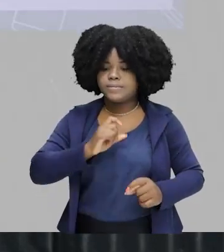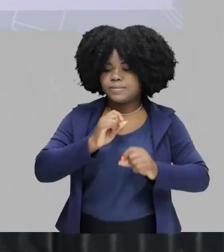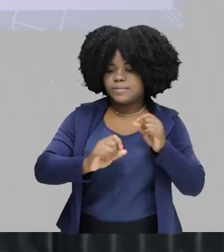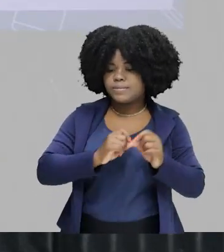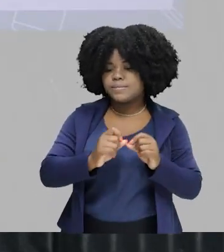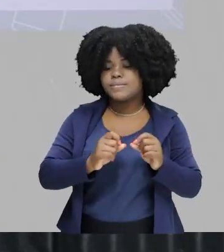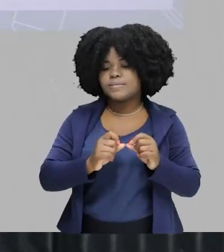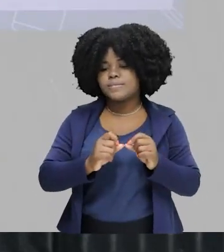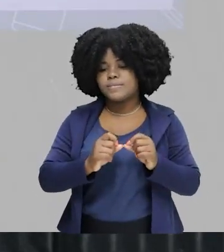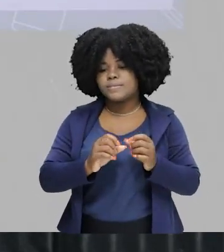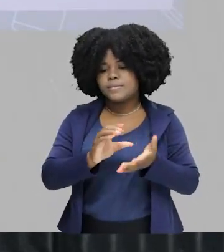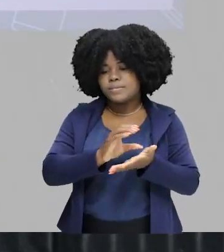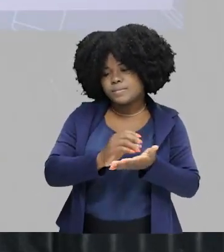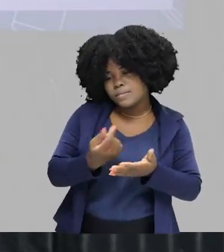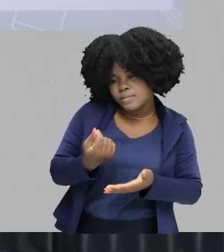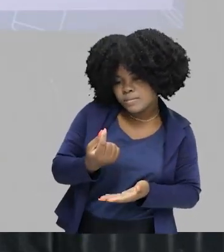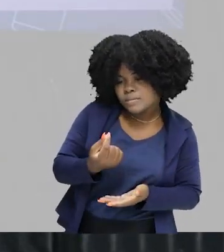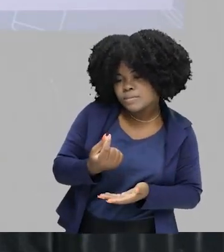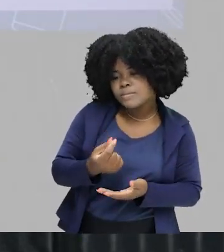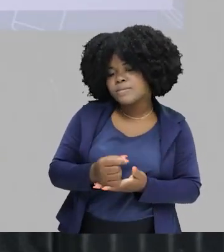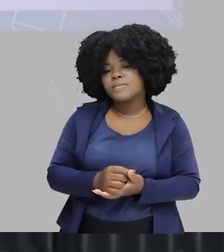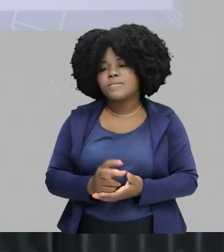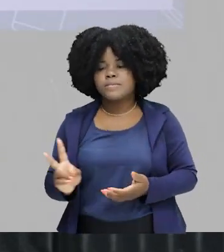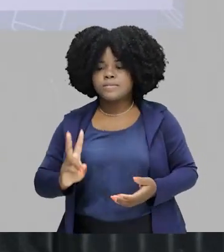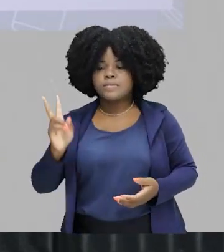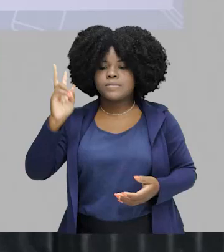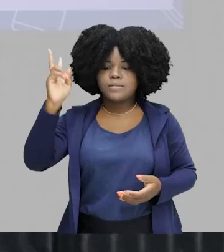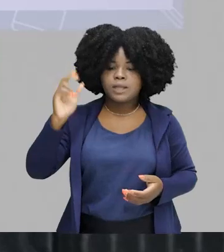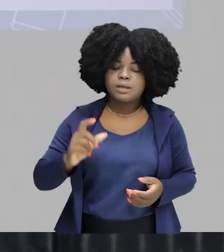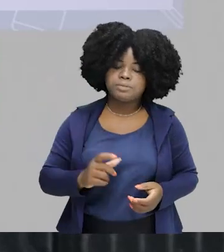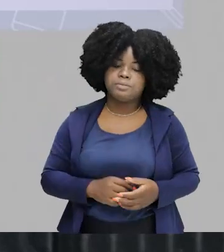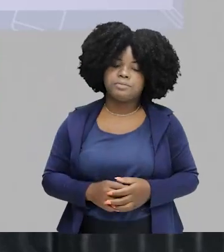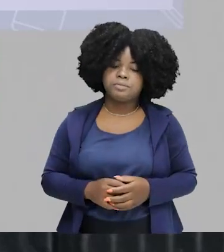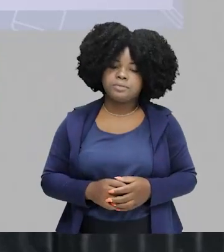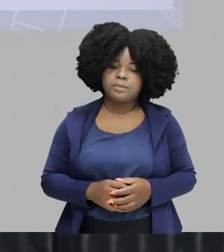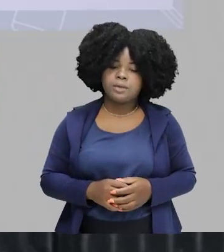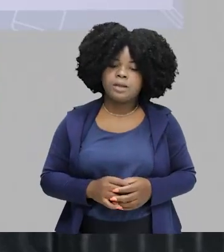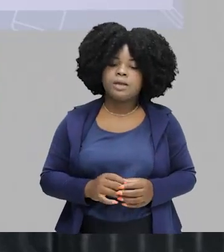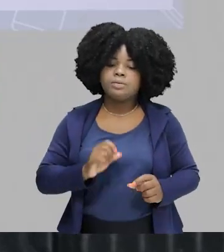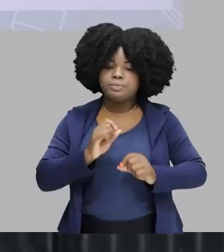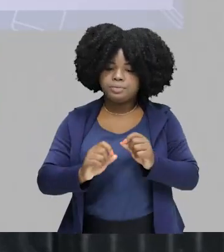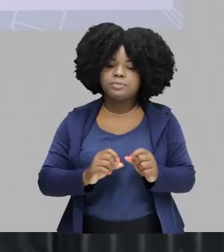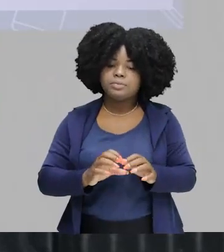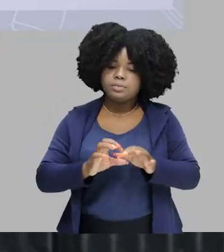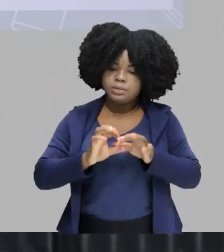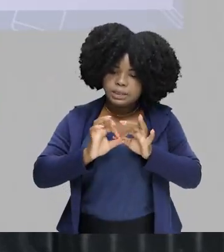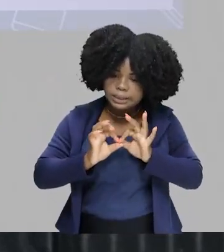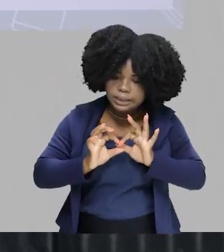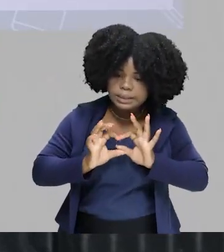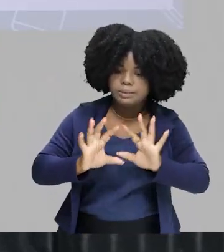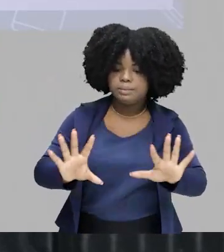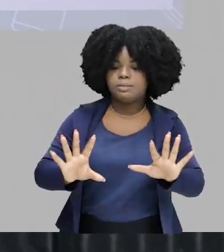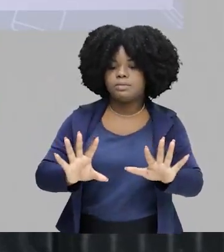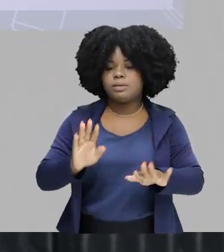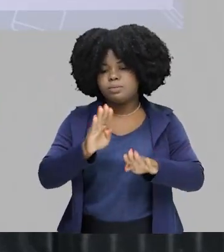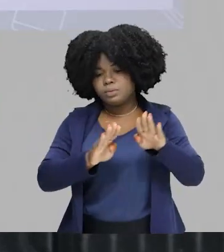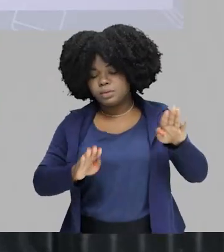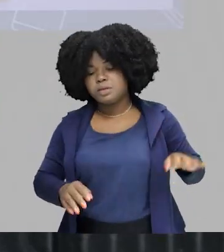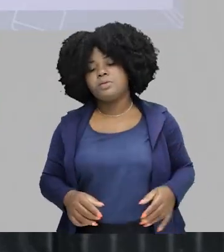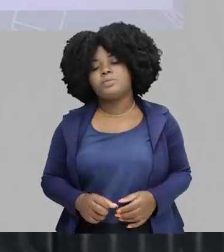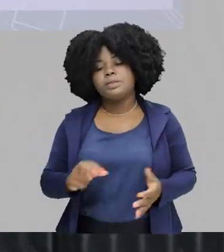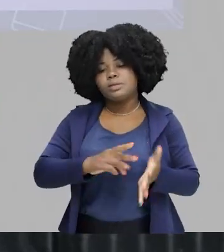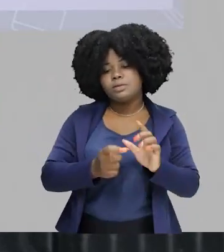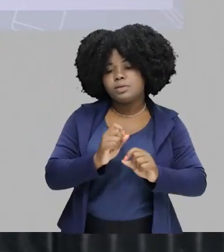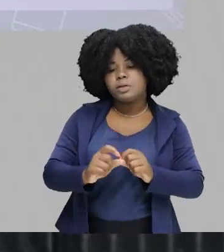total de recursos valorizados é distribuído desigualmente, ou seja, a partir do momento que existe